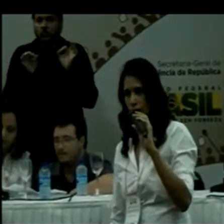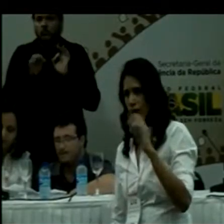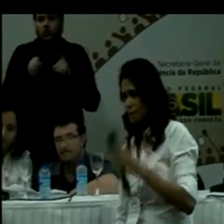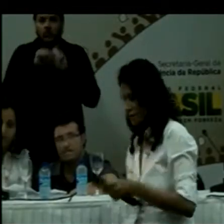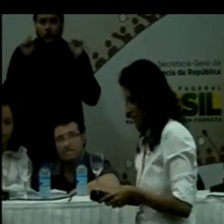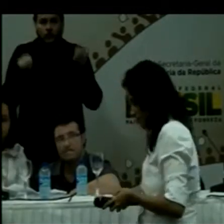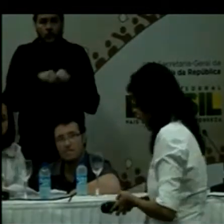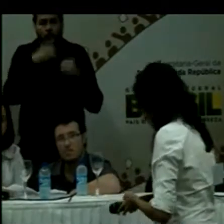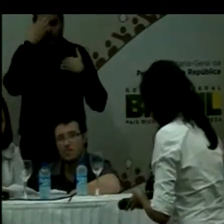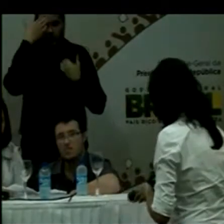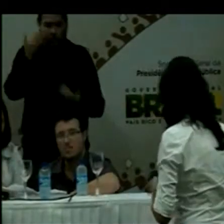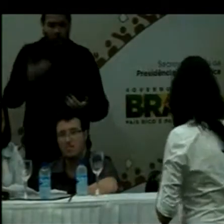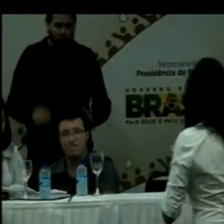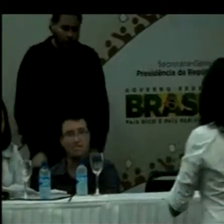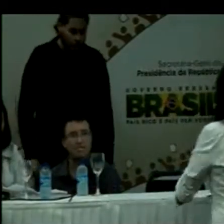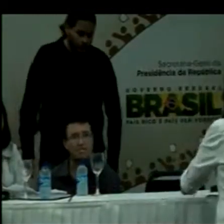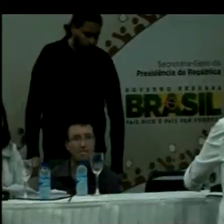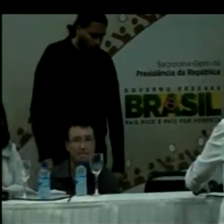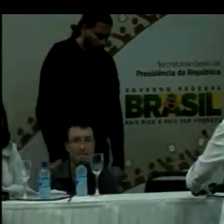Muito obrigada.